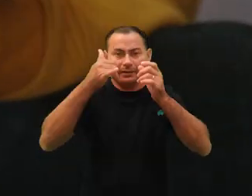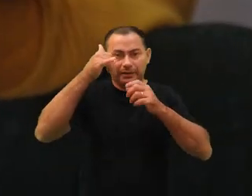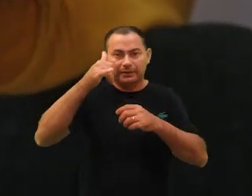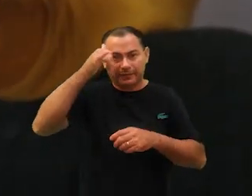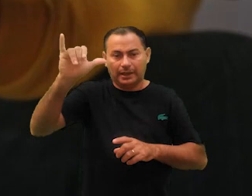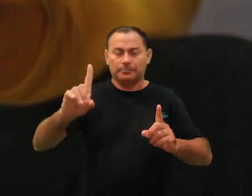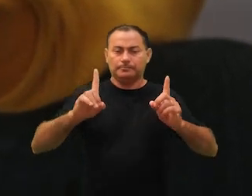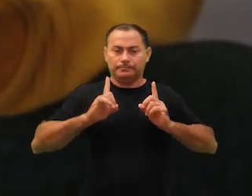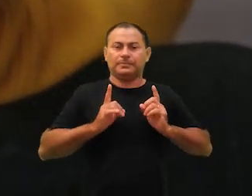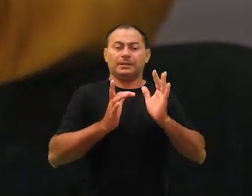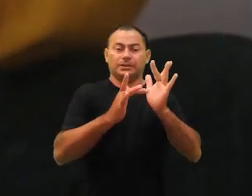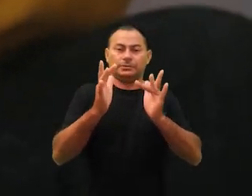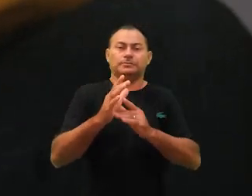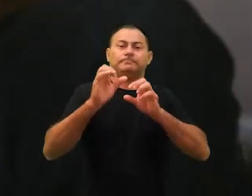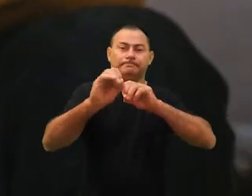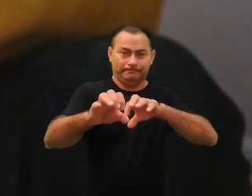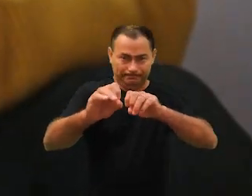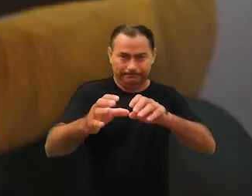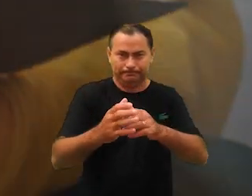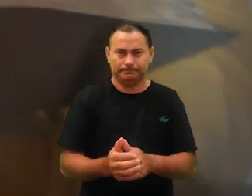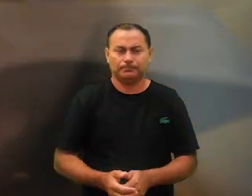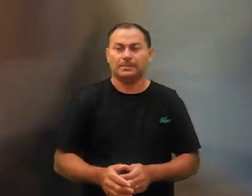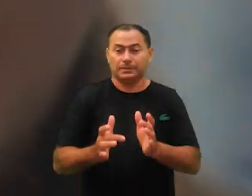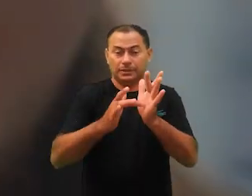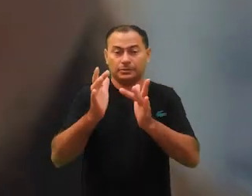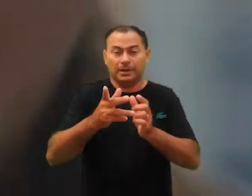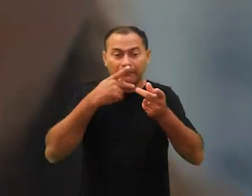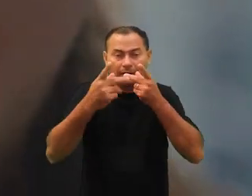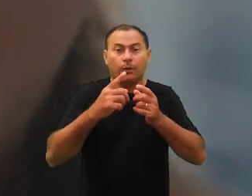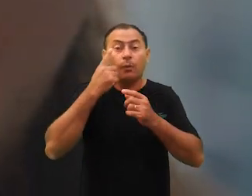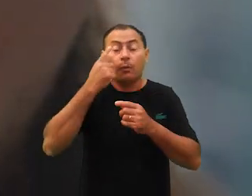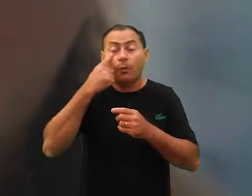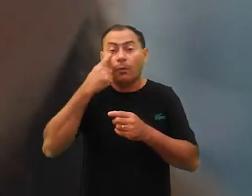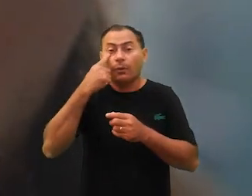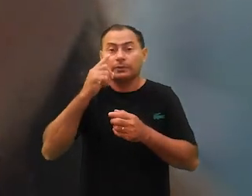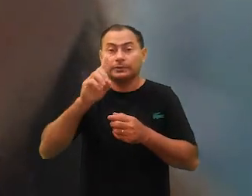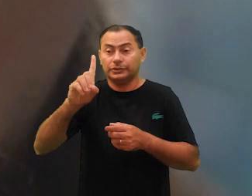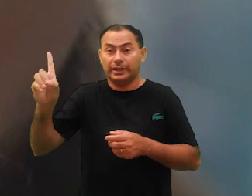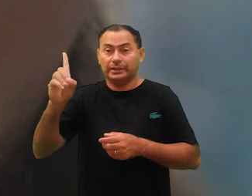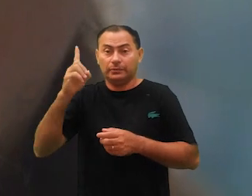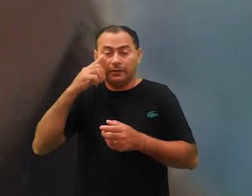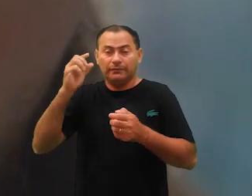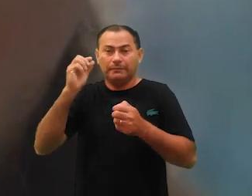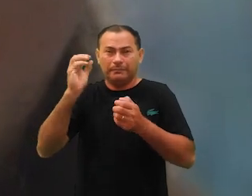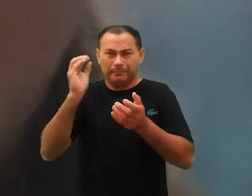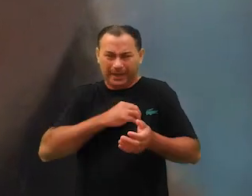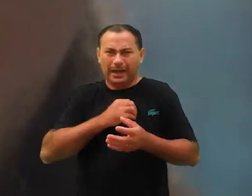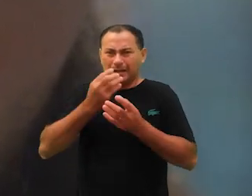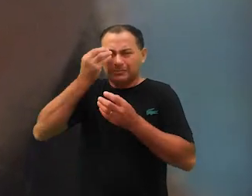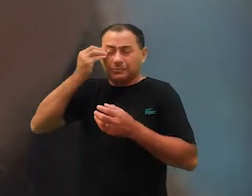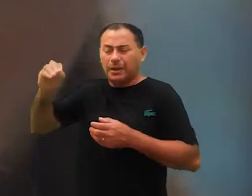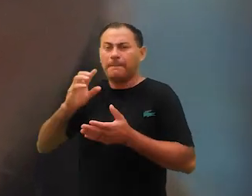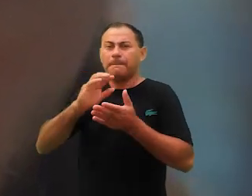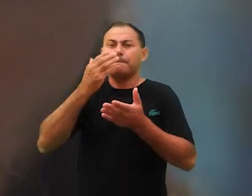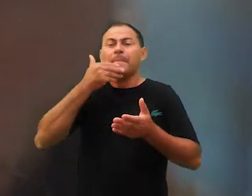pecado, Jesus dá uma grande lição. Ele diz: se o olho direito o fizer pecar, arranque-o e lance-o fora.